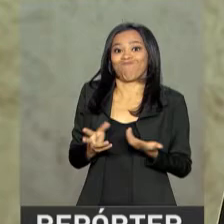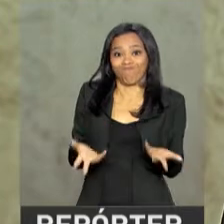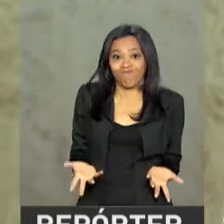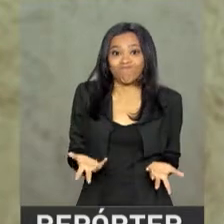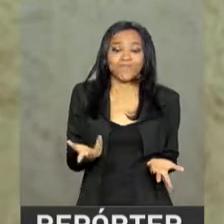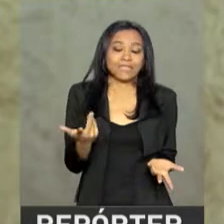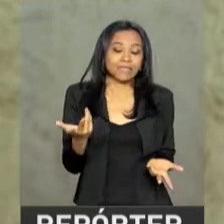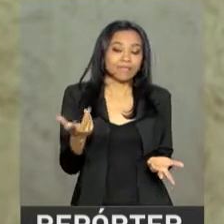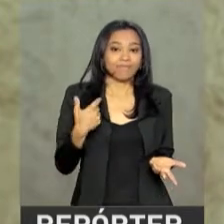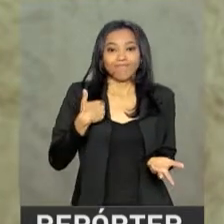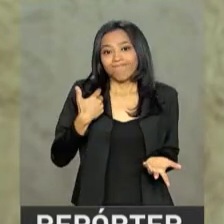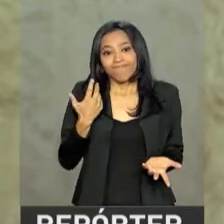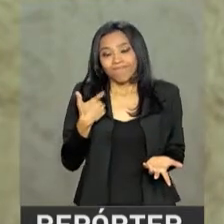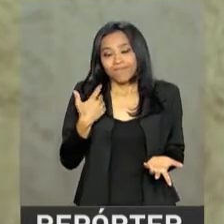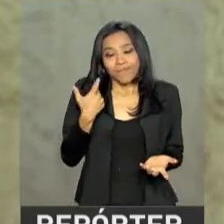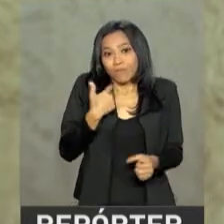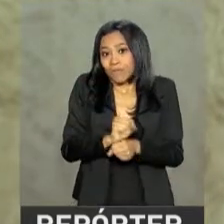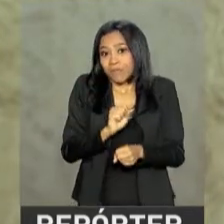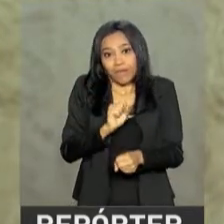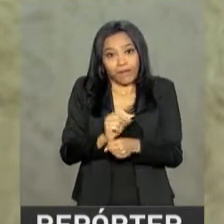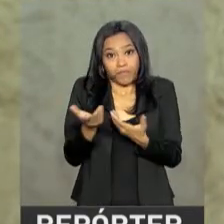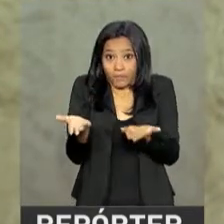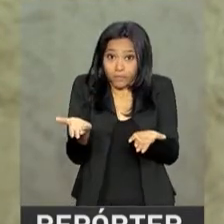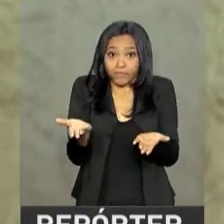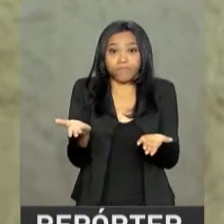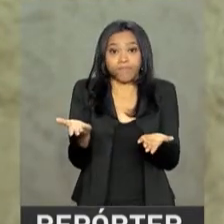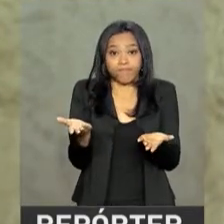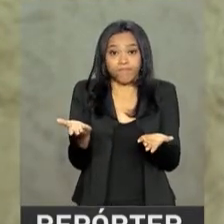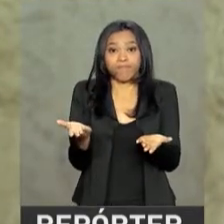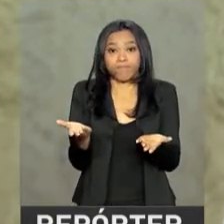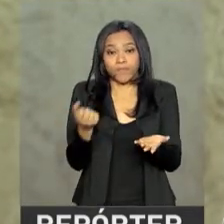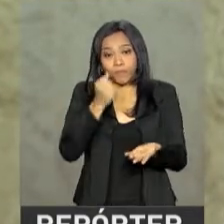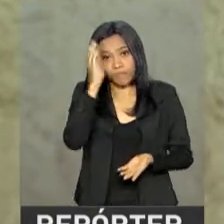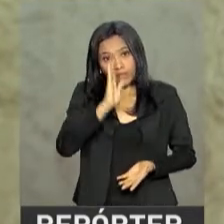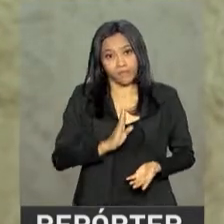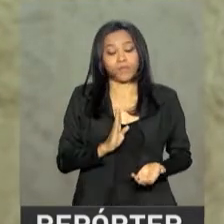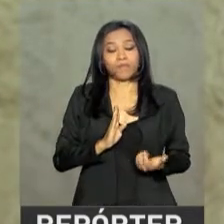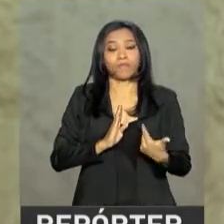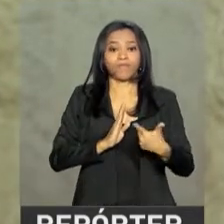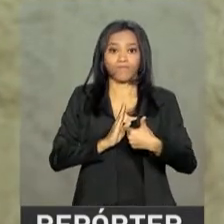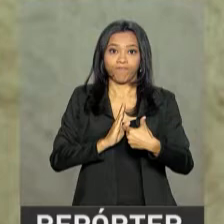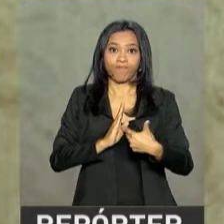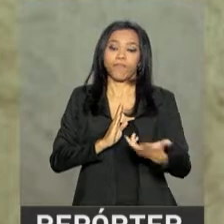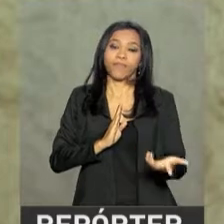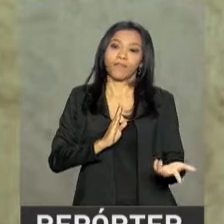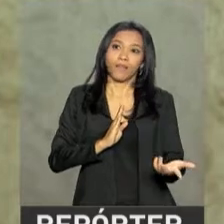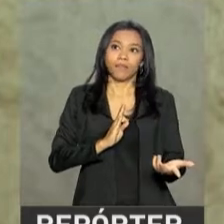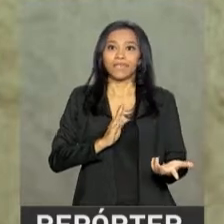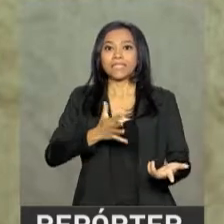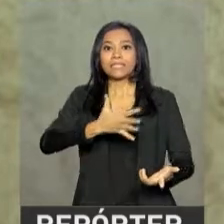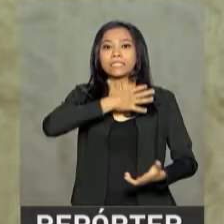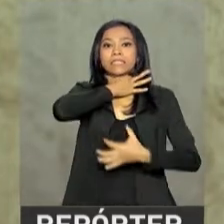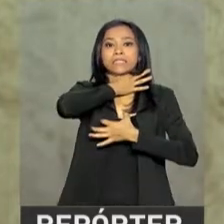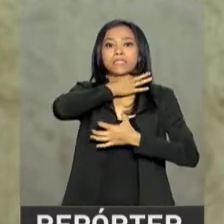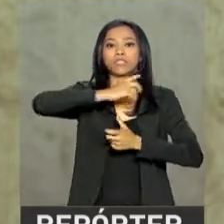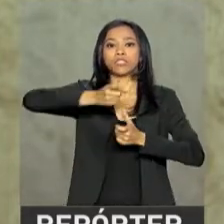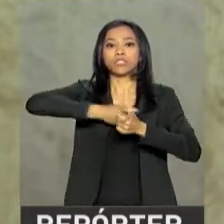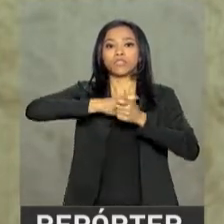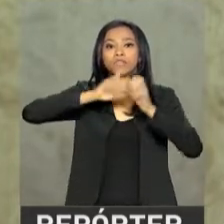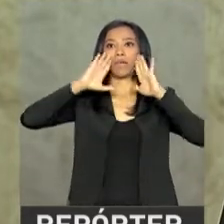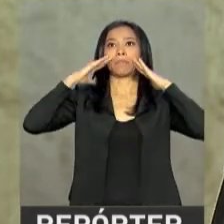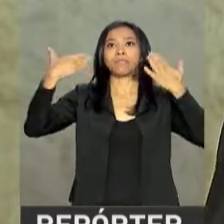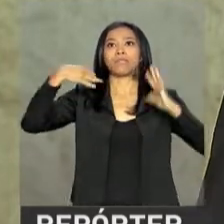desejáveis é o brasil se tornaria até inadimplente perante a banca internacional